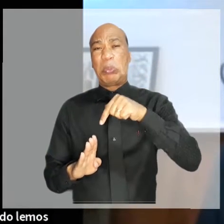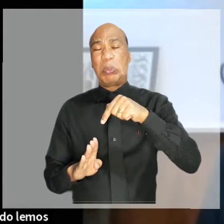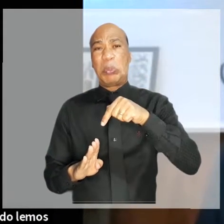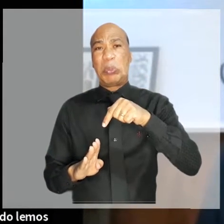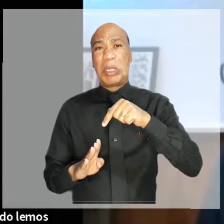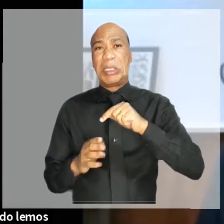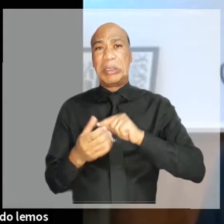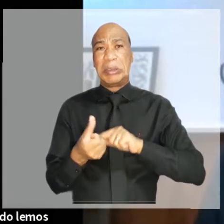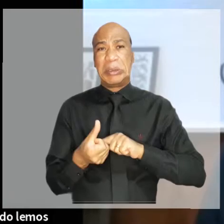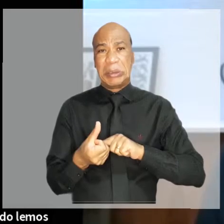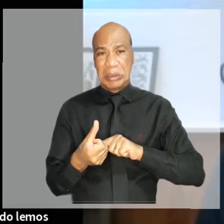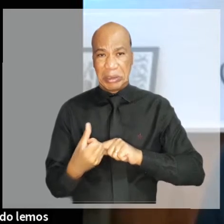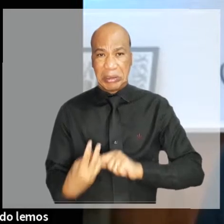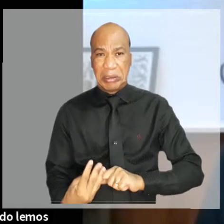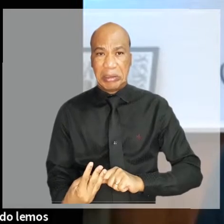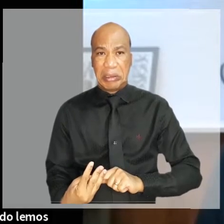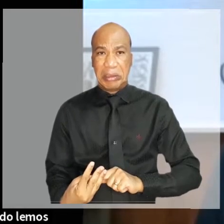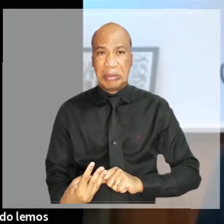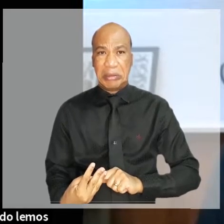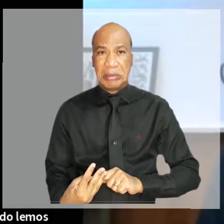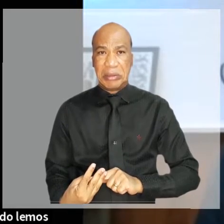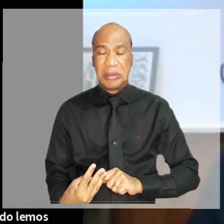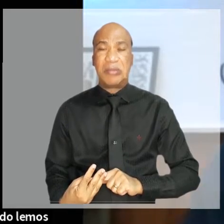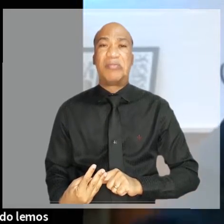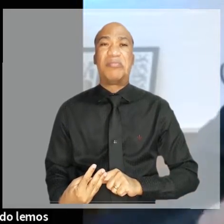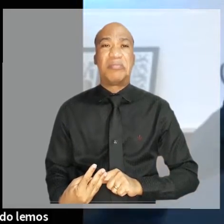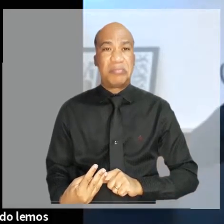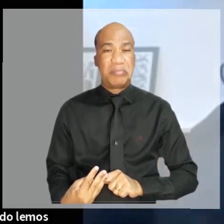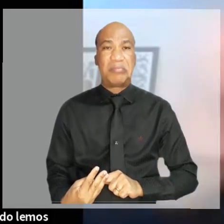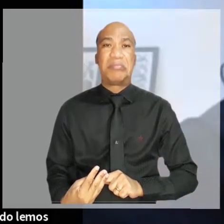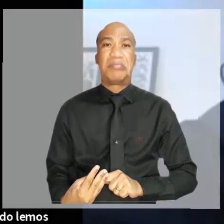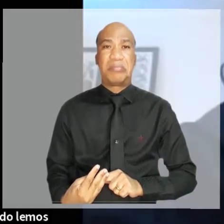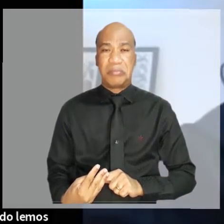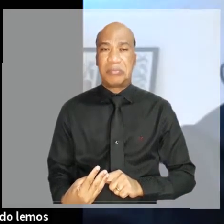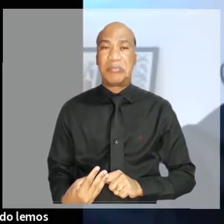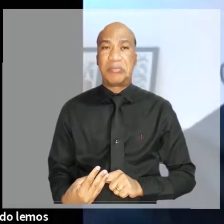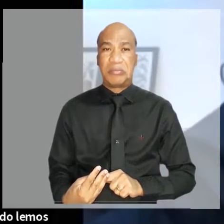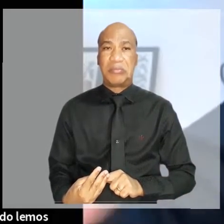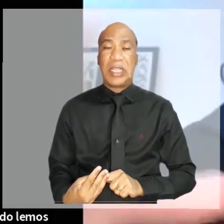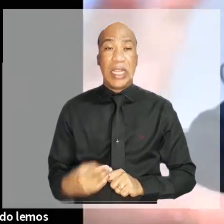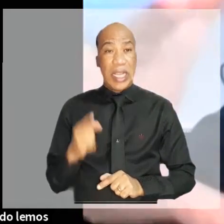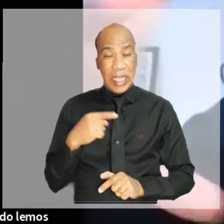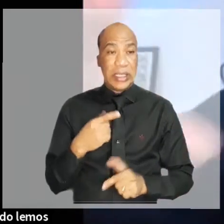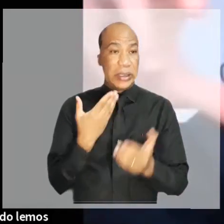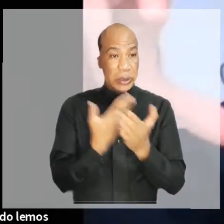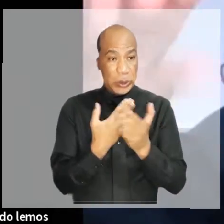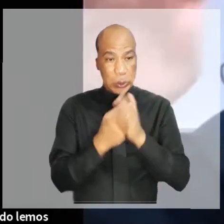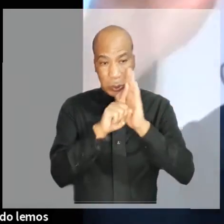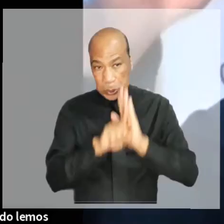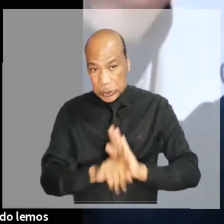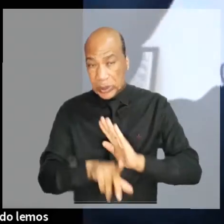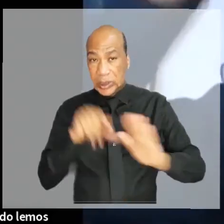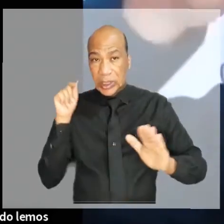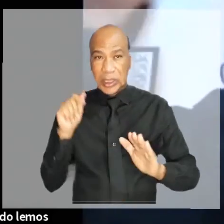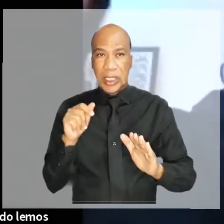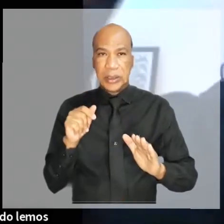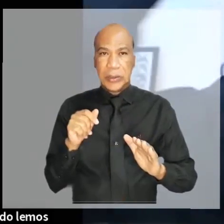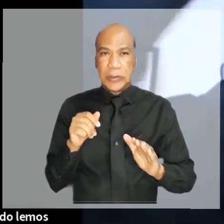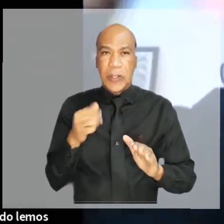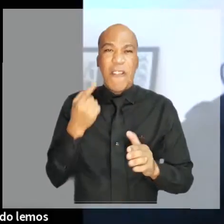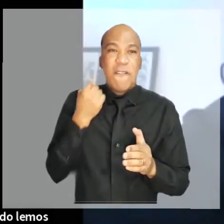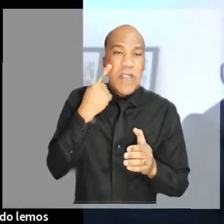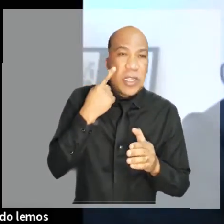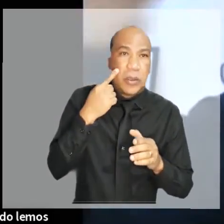63º lugar. E esse estudo ele considera uma série de variáveis, né? Muito bem feito. São